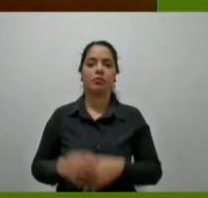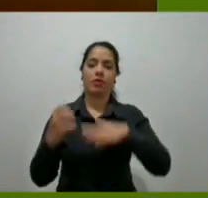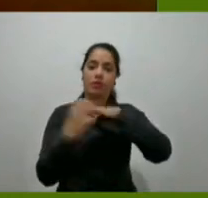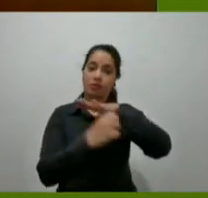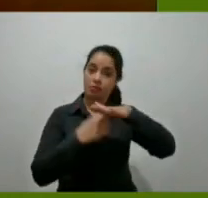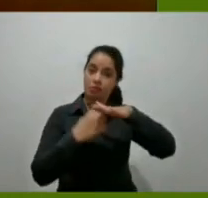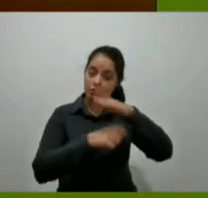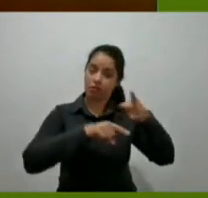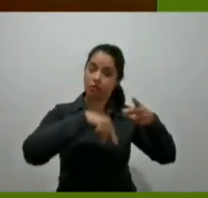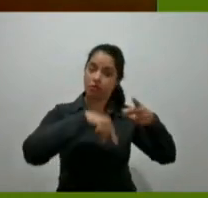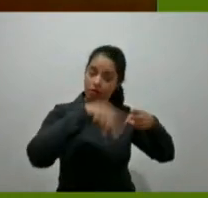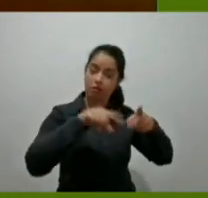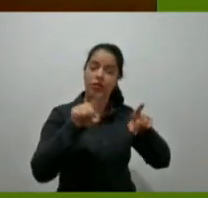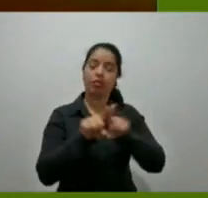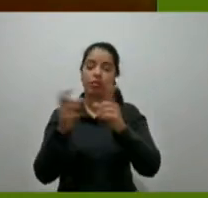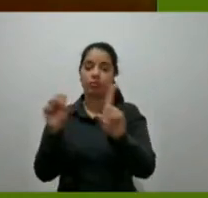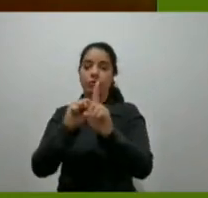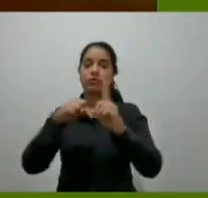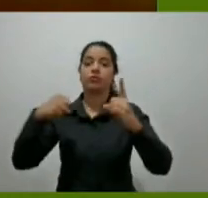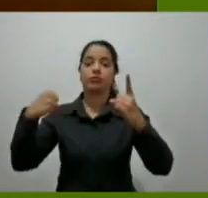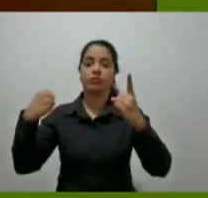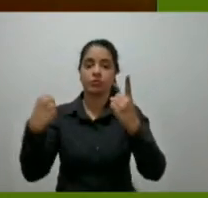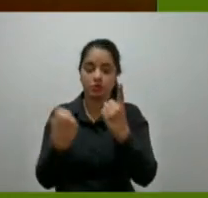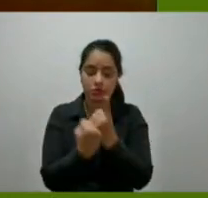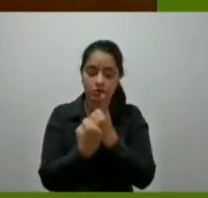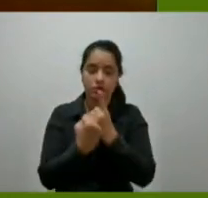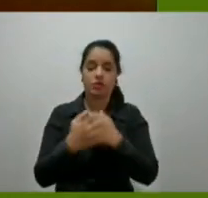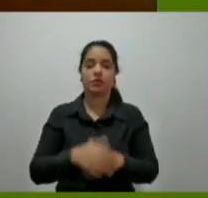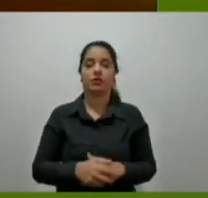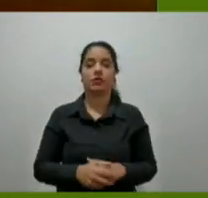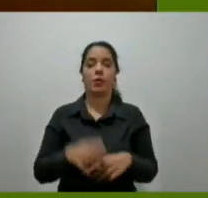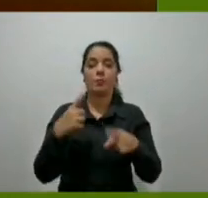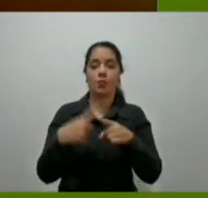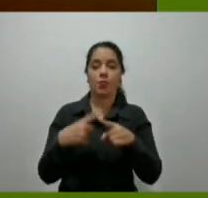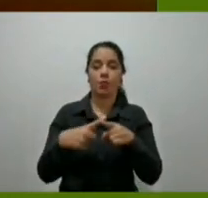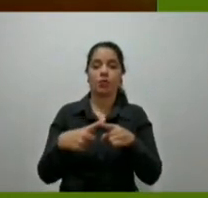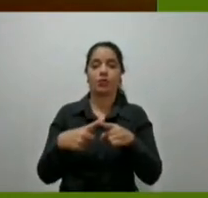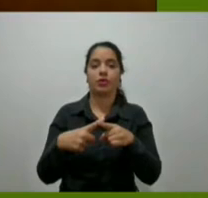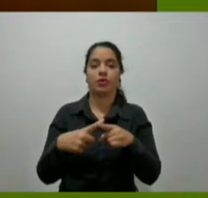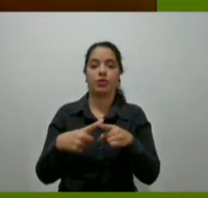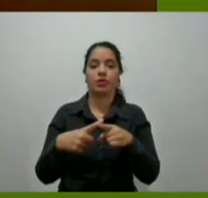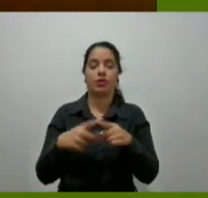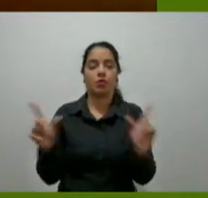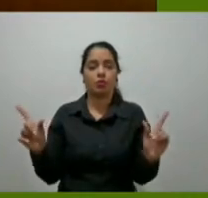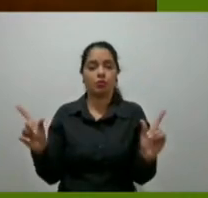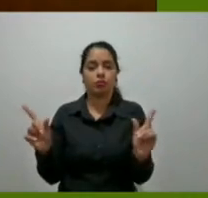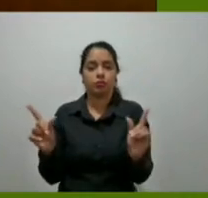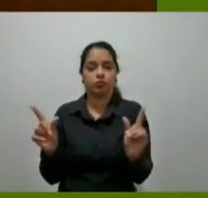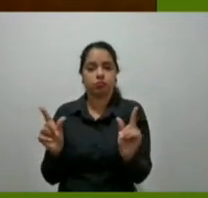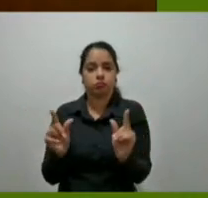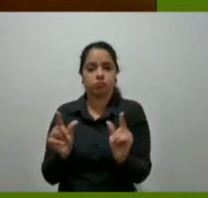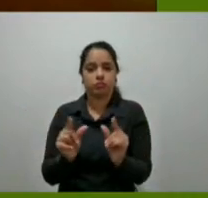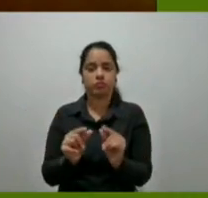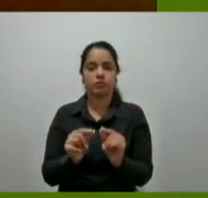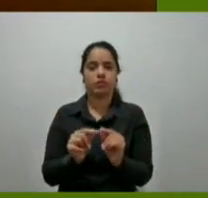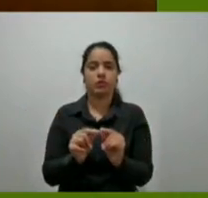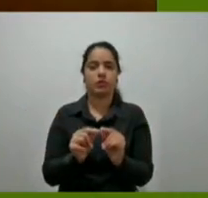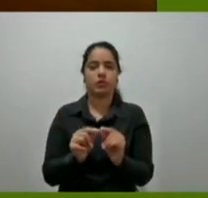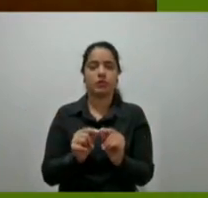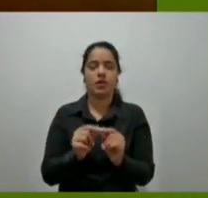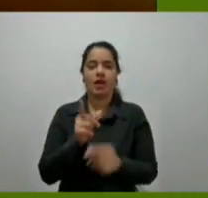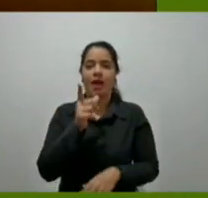uma vez que vai contribuir com a redução do consumo de fonte compartilhada de água, né, de fonte compartilhada com a